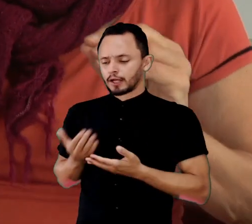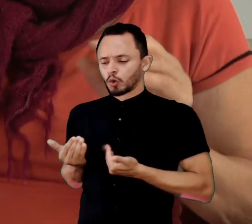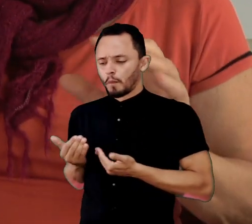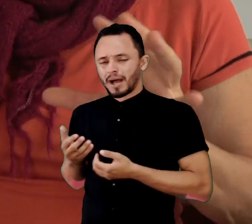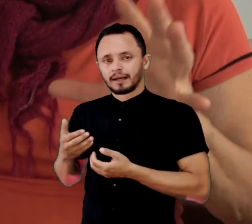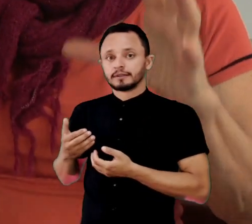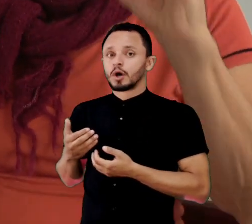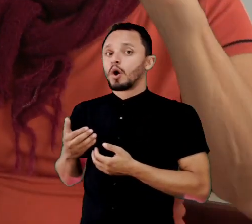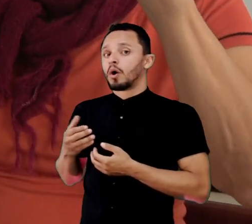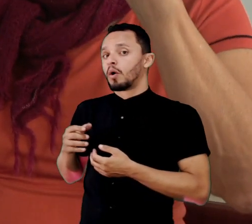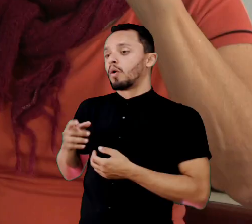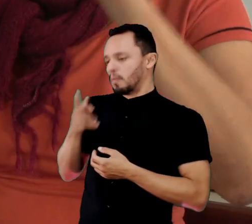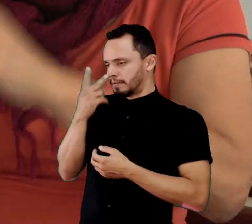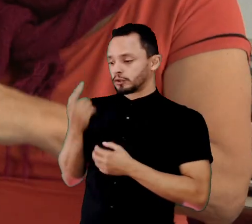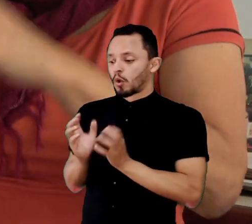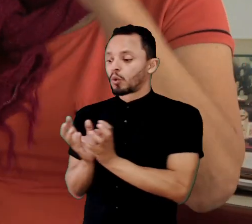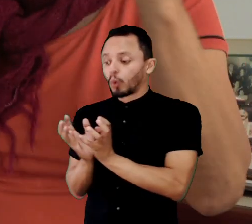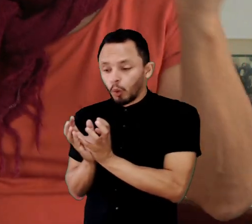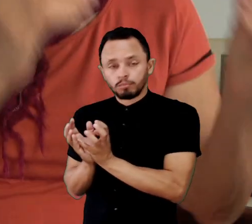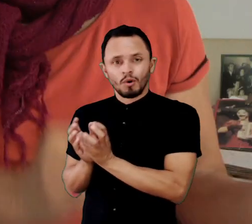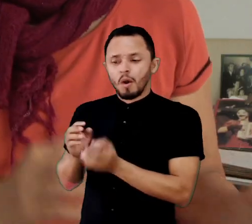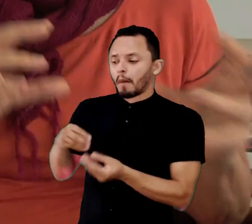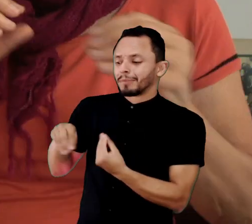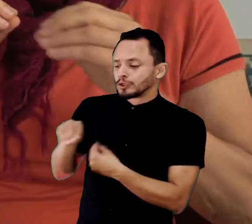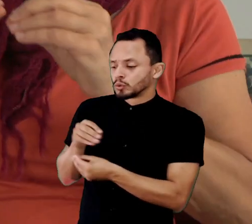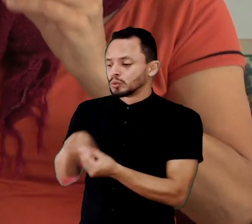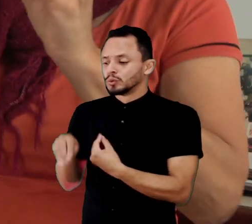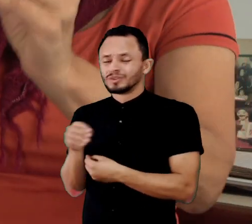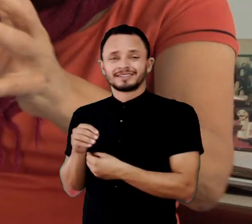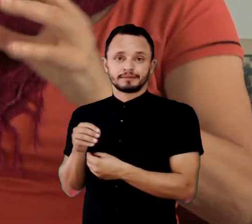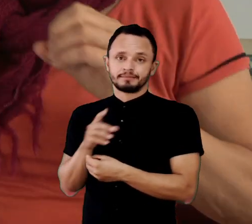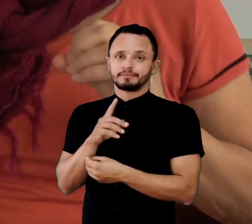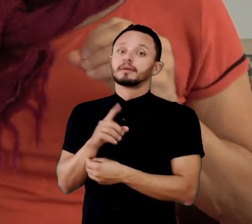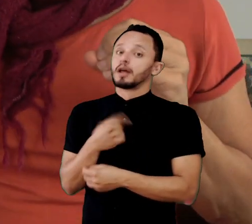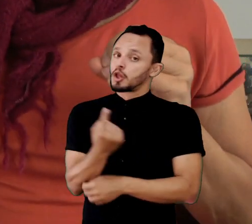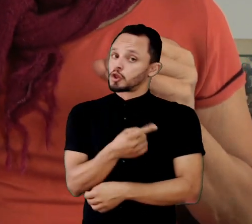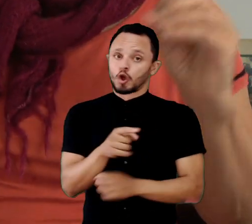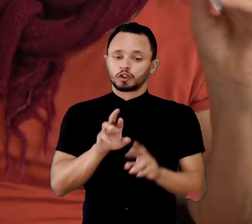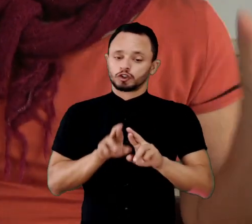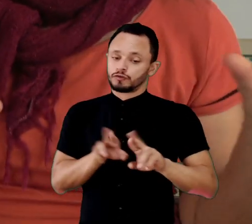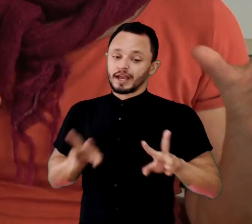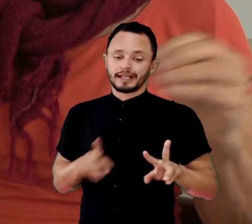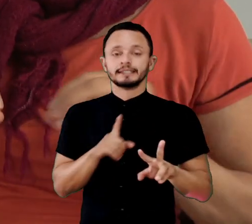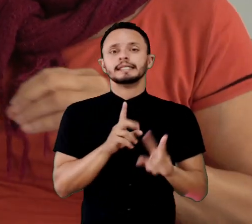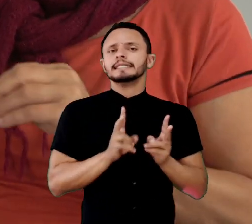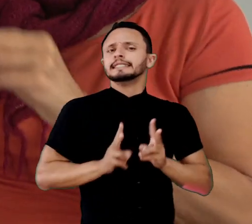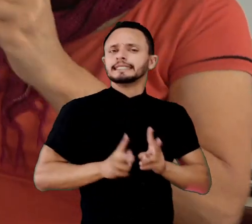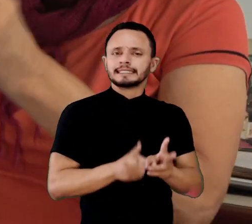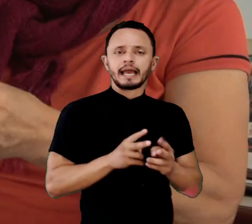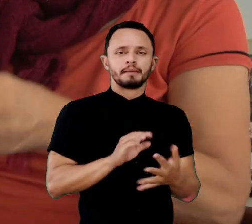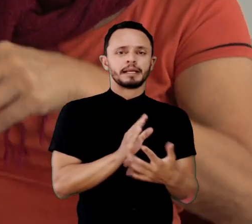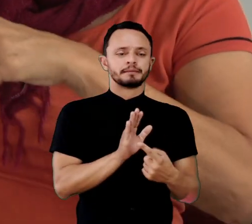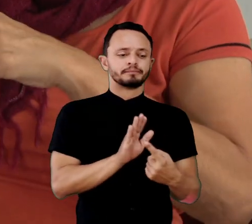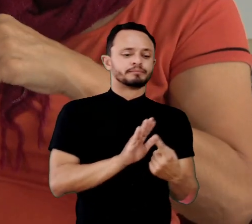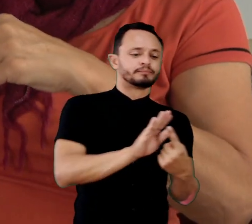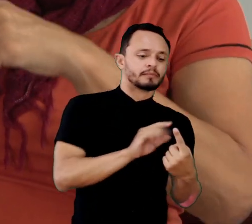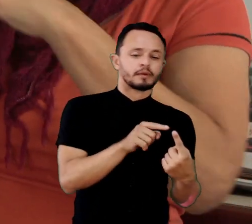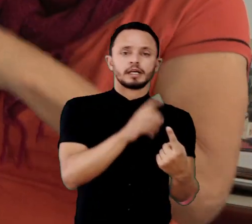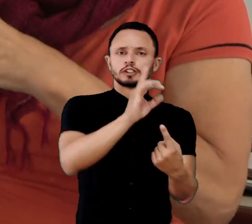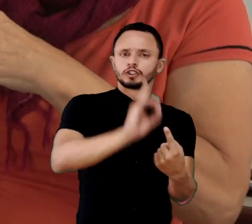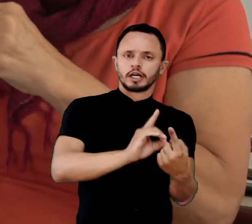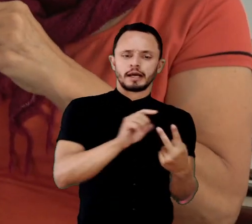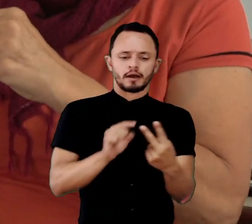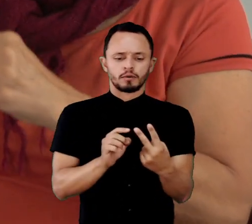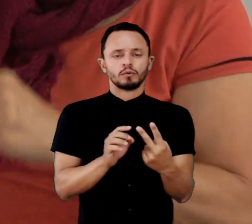Nós não. A gente sempre teve direção, atuação, dramaturgia, técnica,